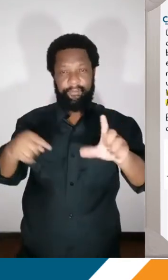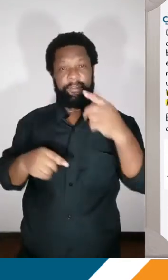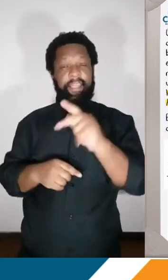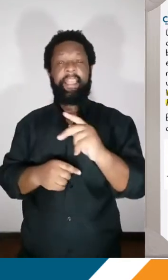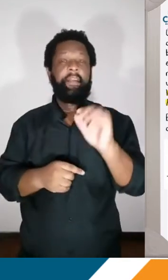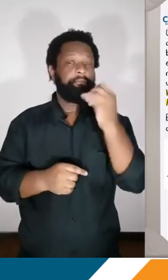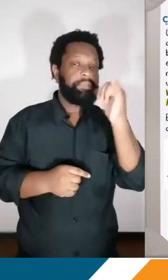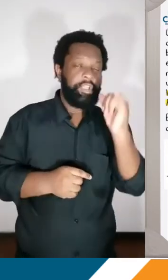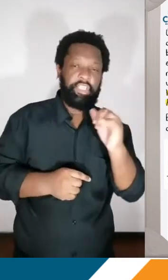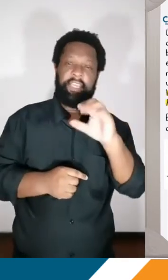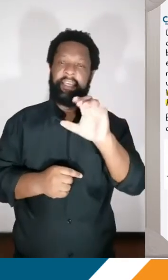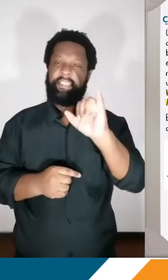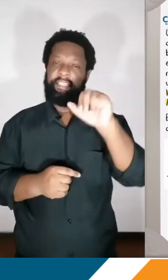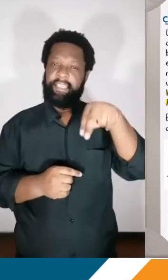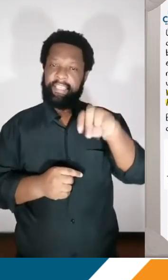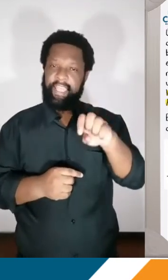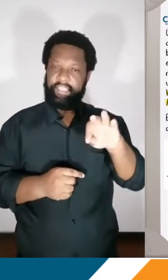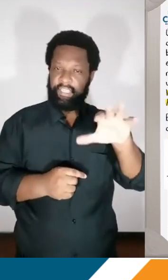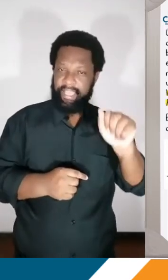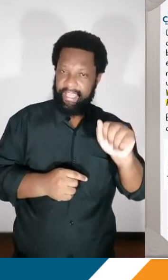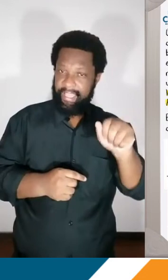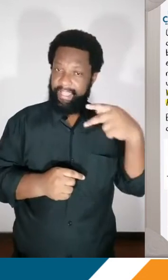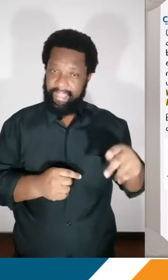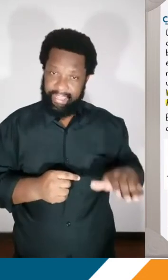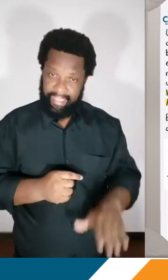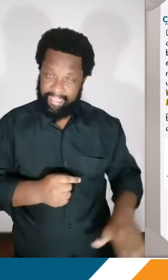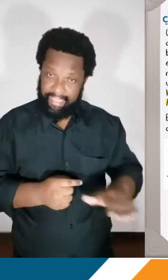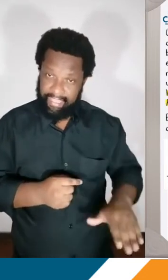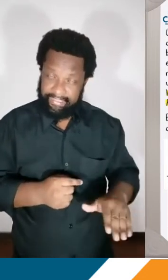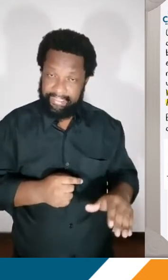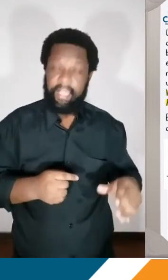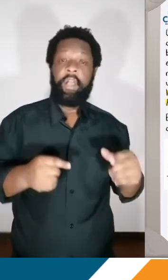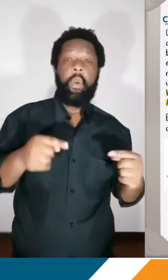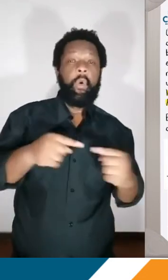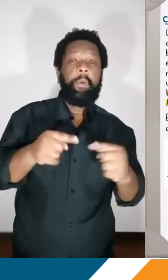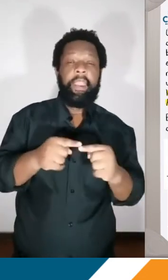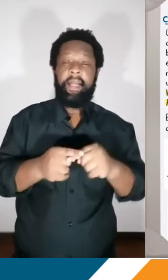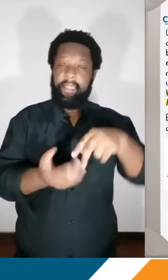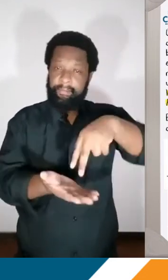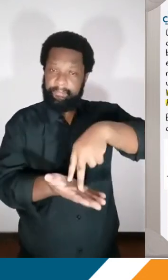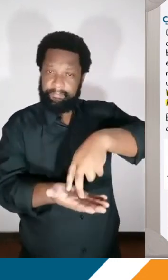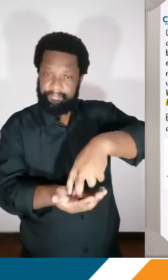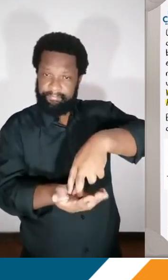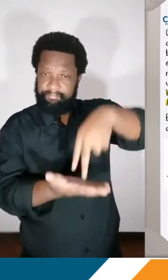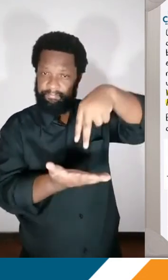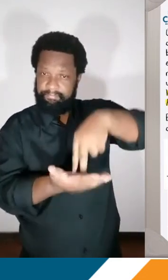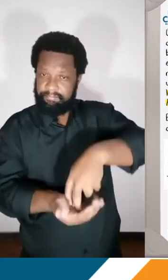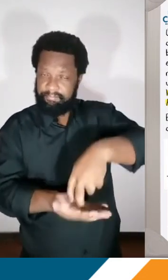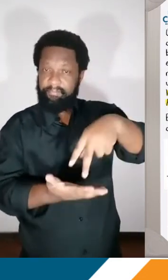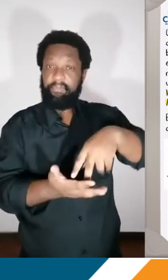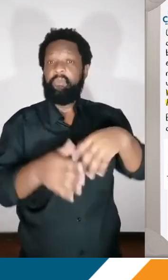energia cinética da criança em função da sua posição vertical na